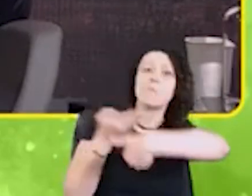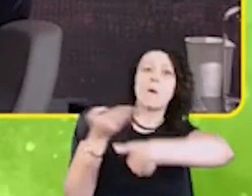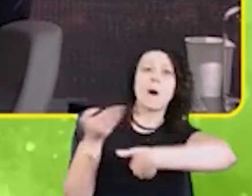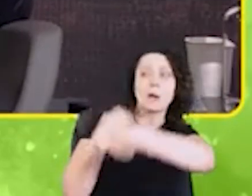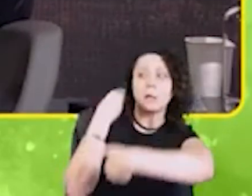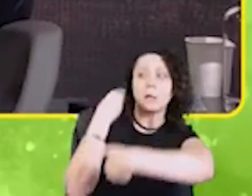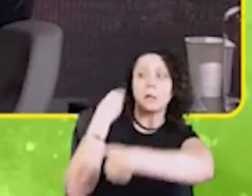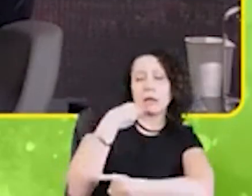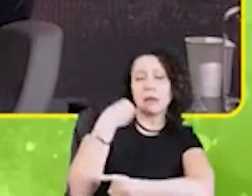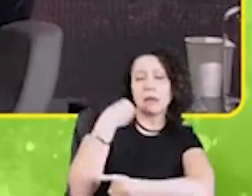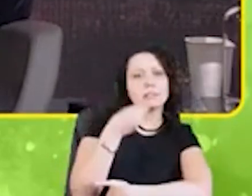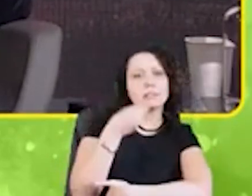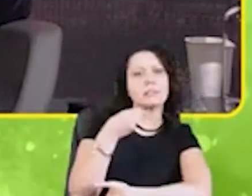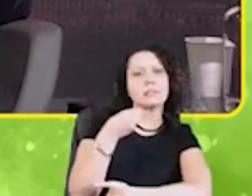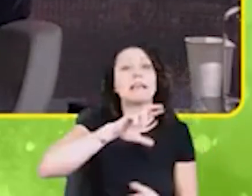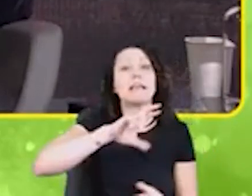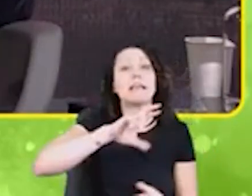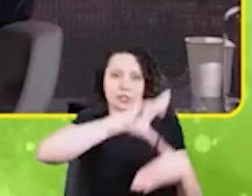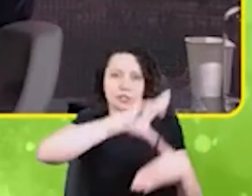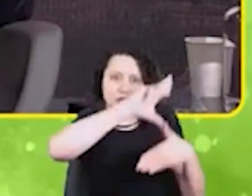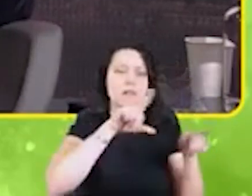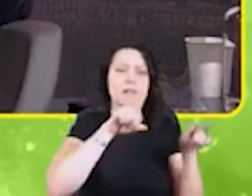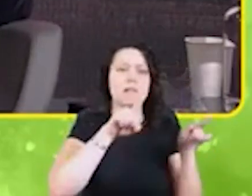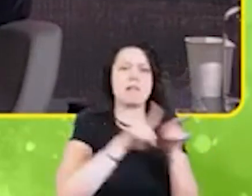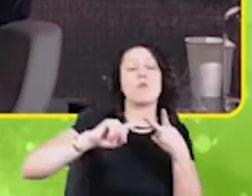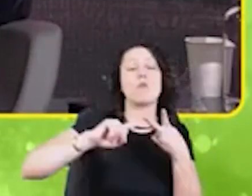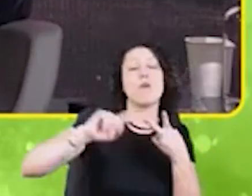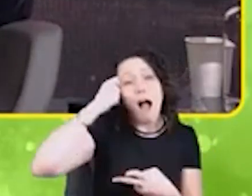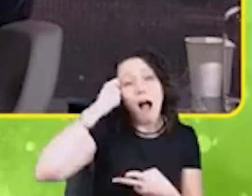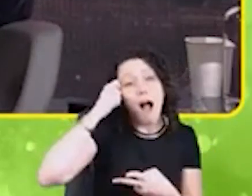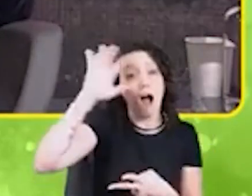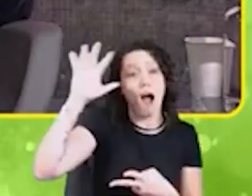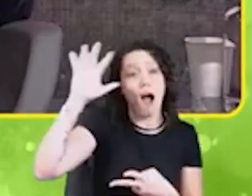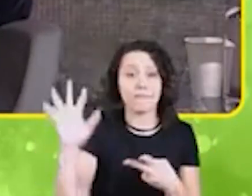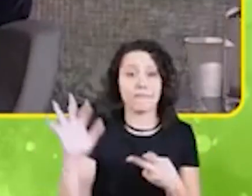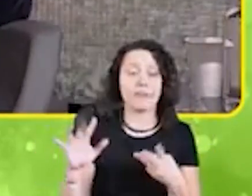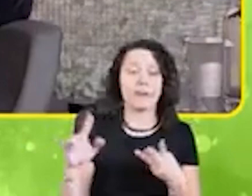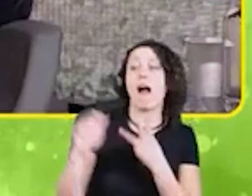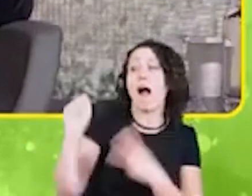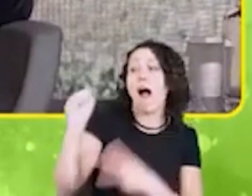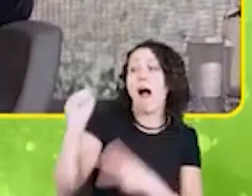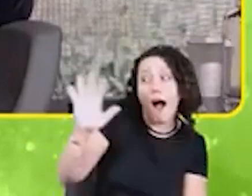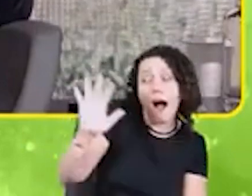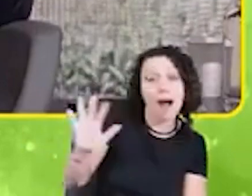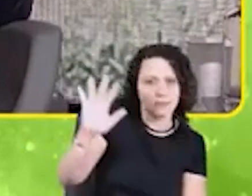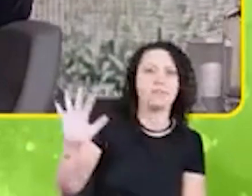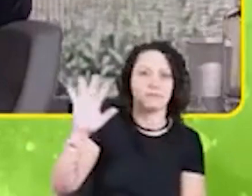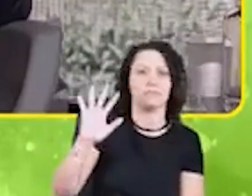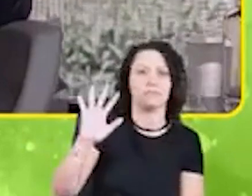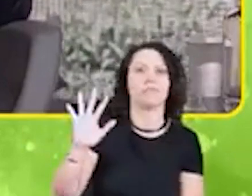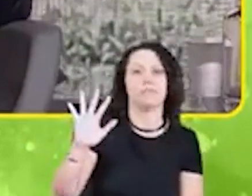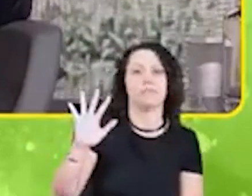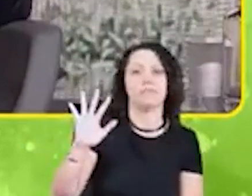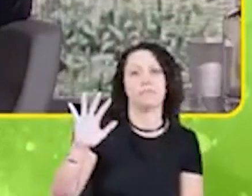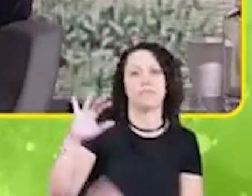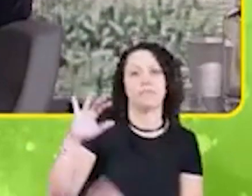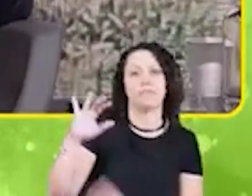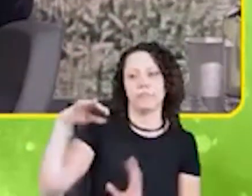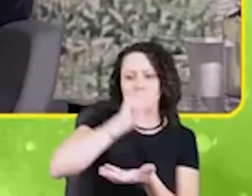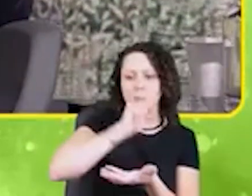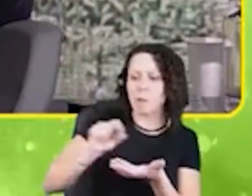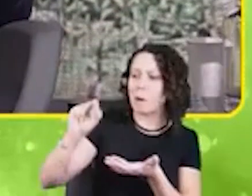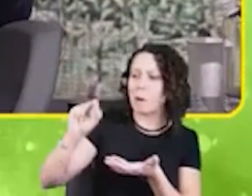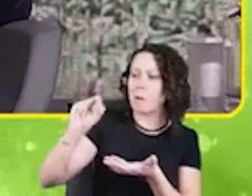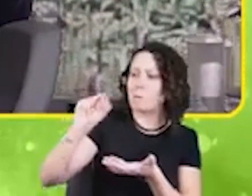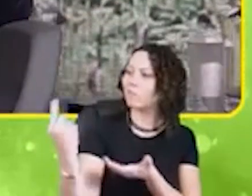latino-americanos O nossos irmãos africanos nossos parceiros asiáticos e com todos aqueles que se aproximarem tiver